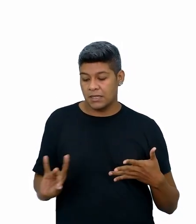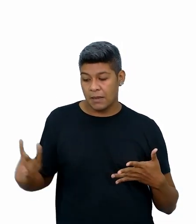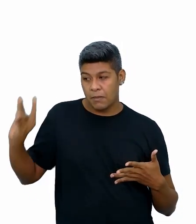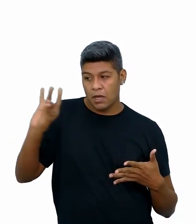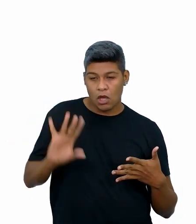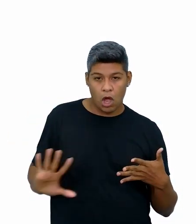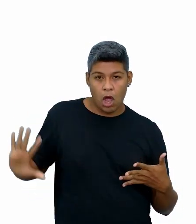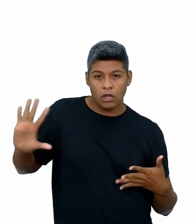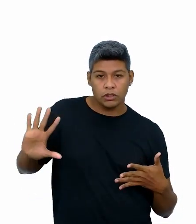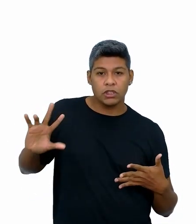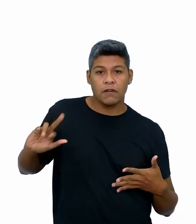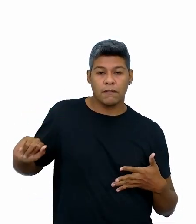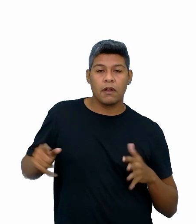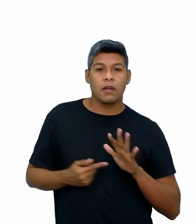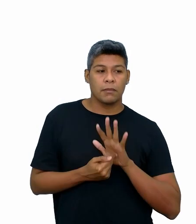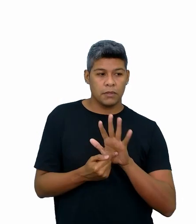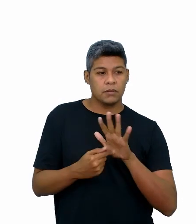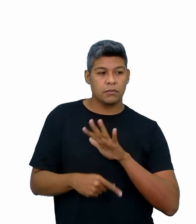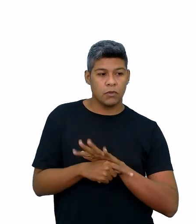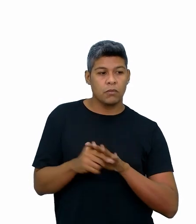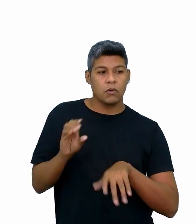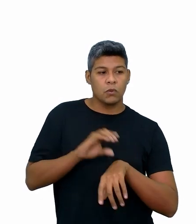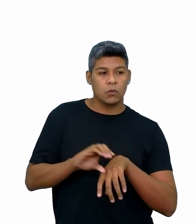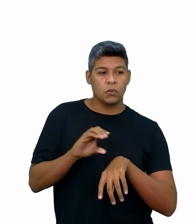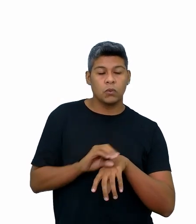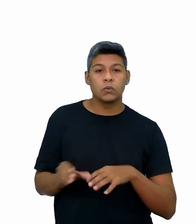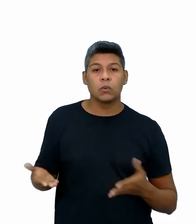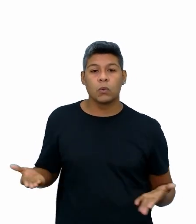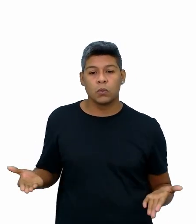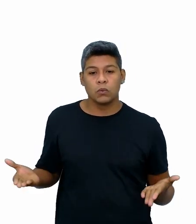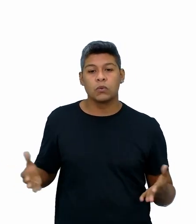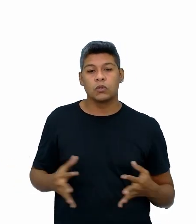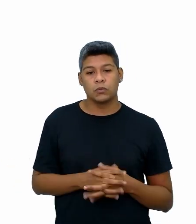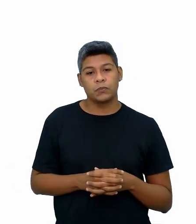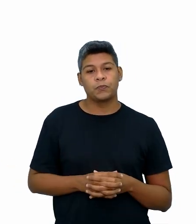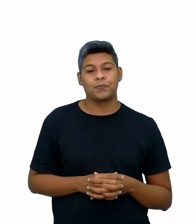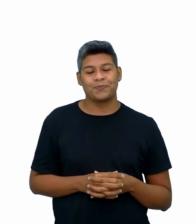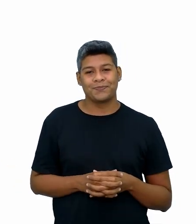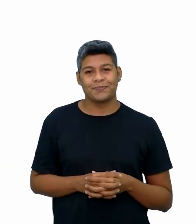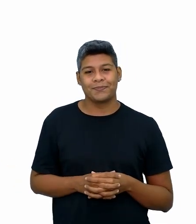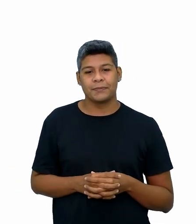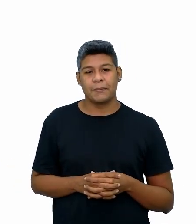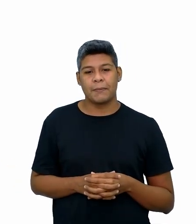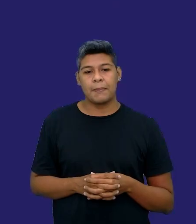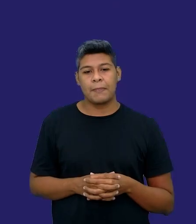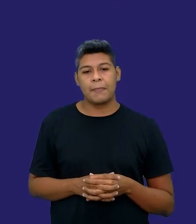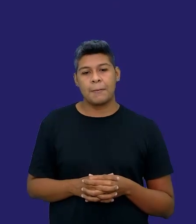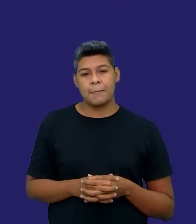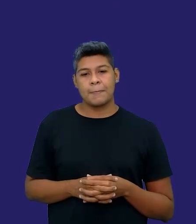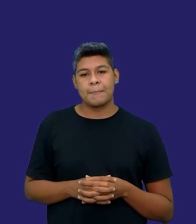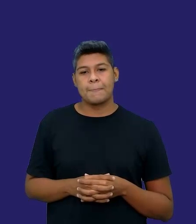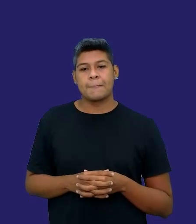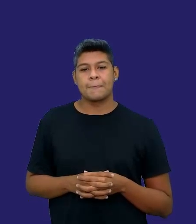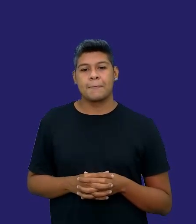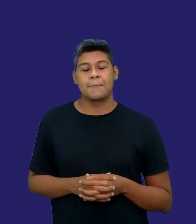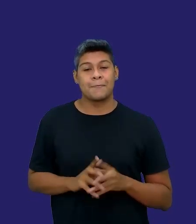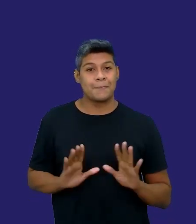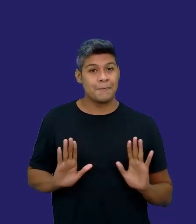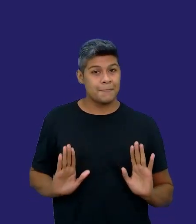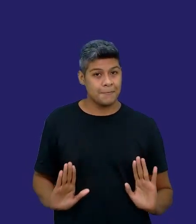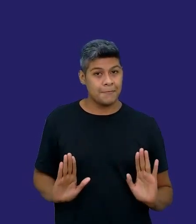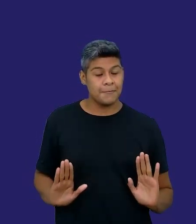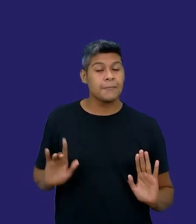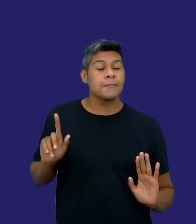vai apresentar na nossa formação de hoje, tá? No nosso próximo slide, então, a gente vai para o nosso segundo momento,